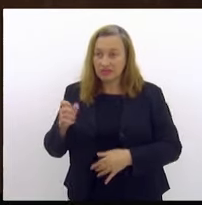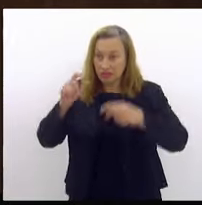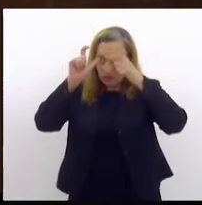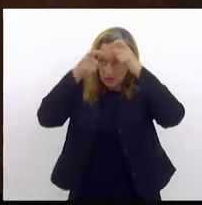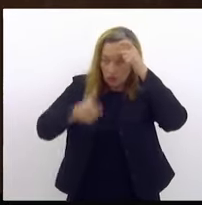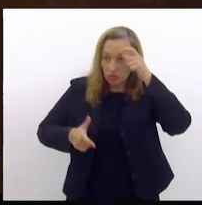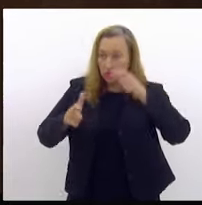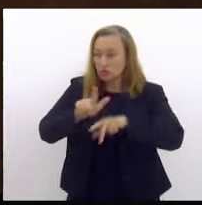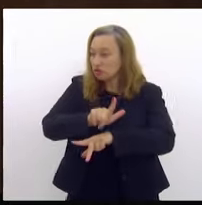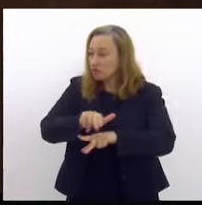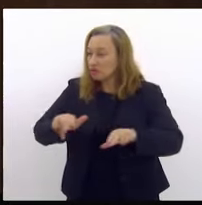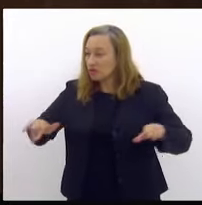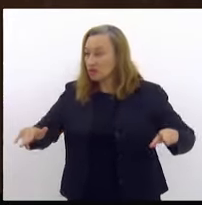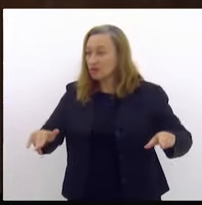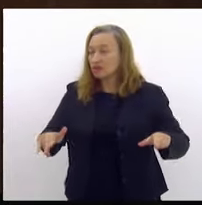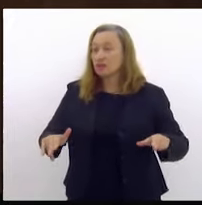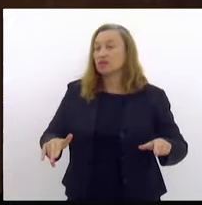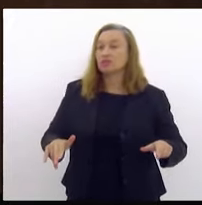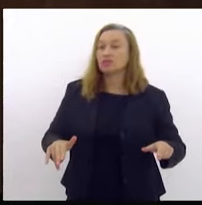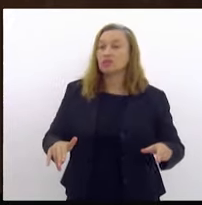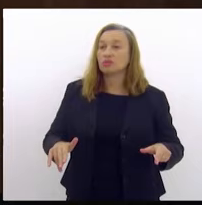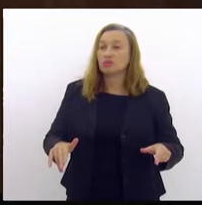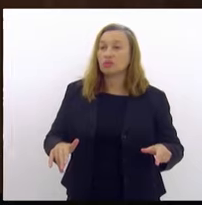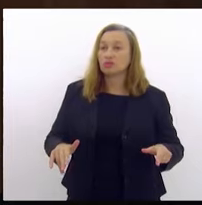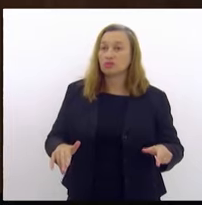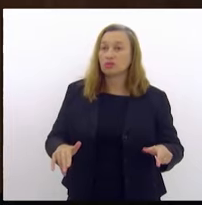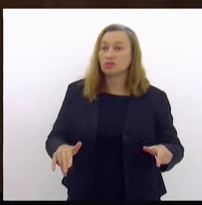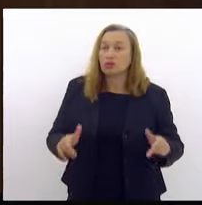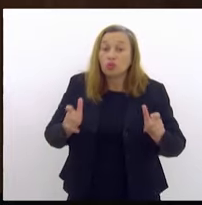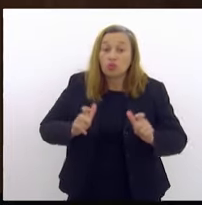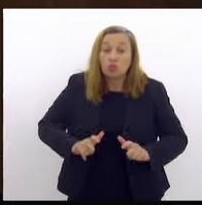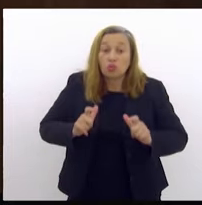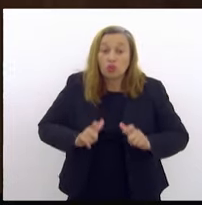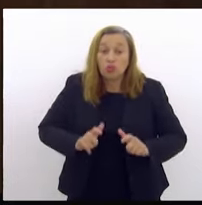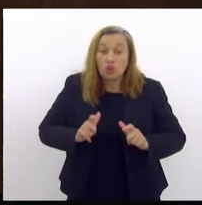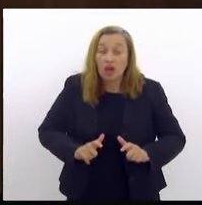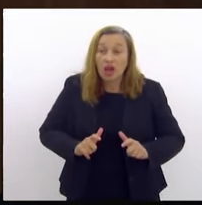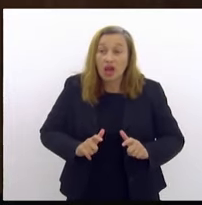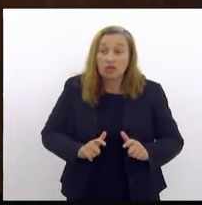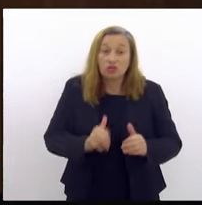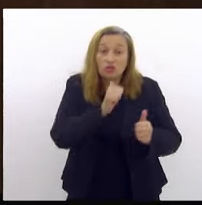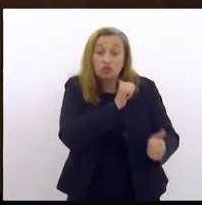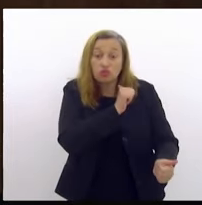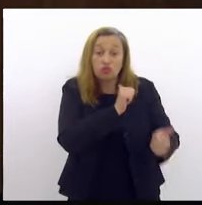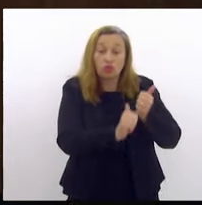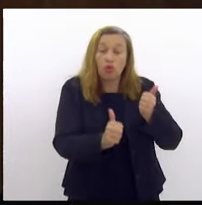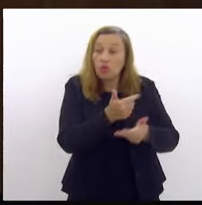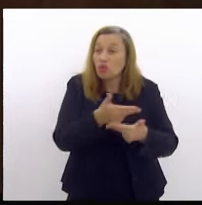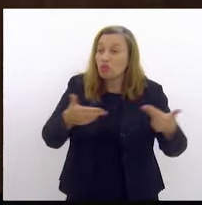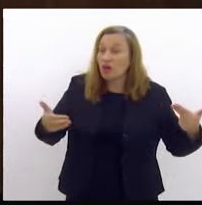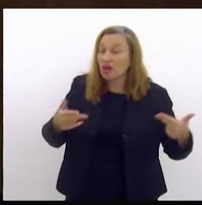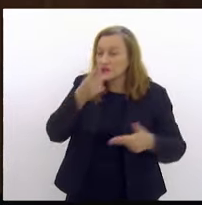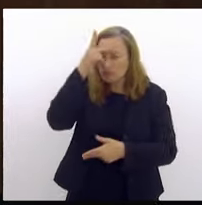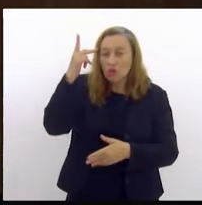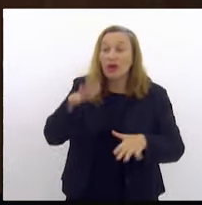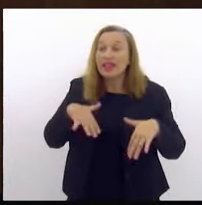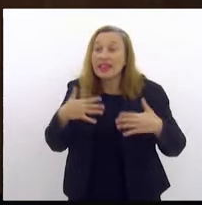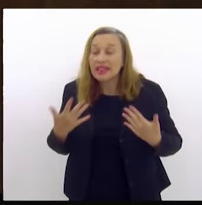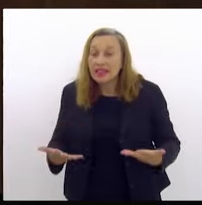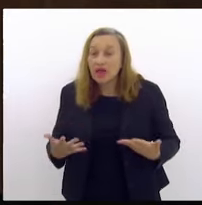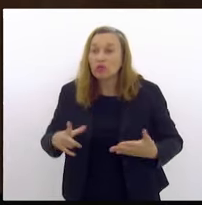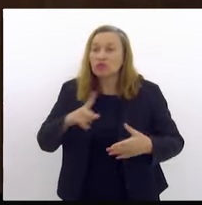ficam incomodadíssimos num espetáculo, num jogo, né, com milhares de pessoas. Então, ter